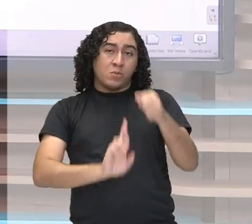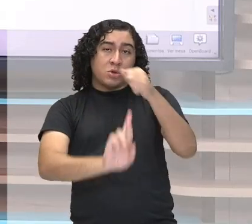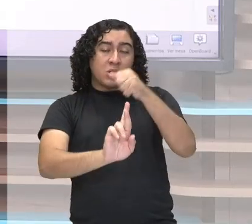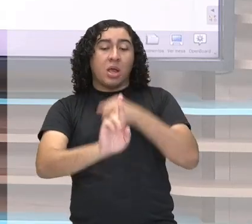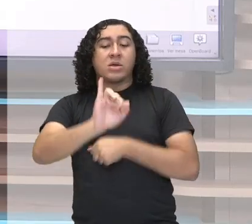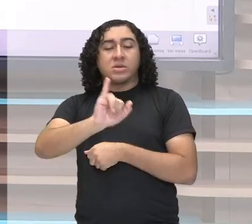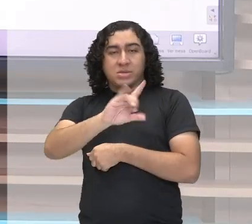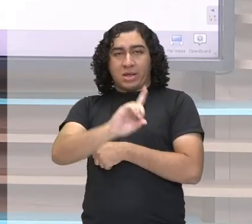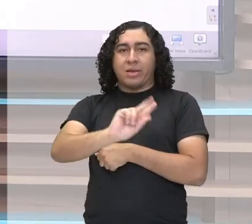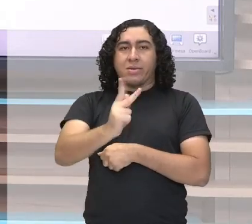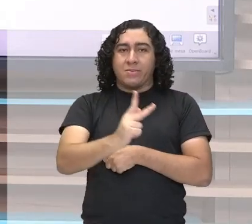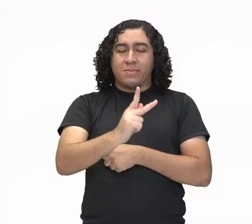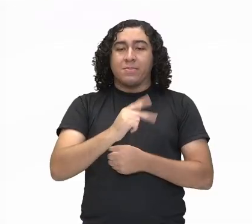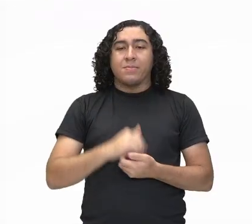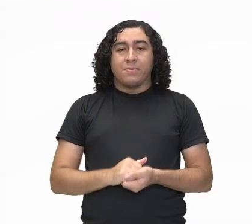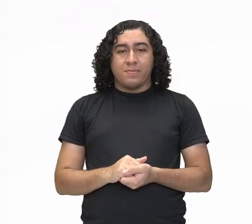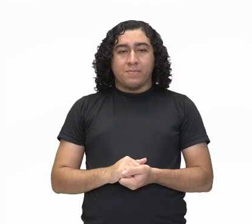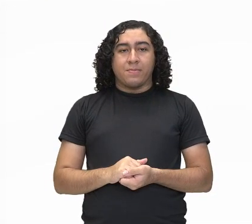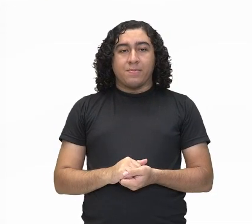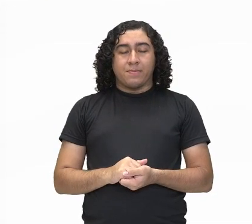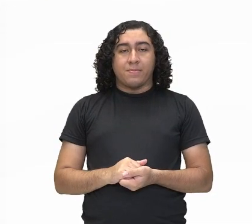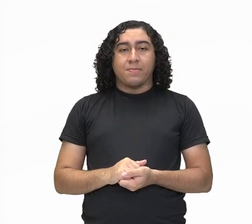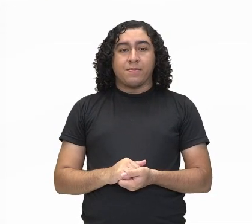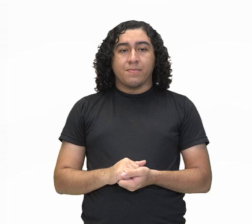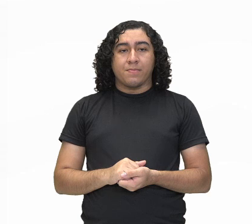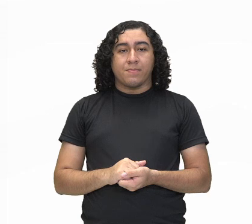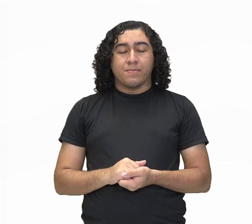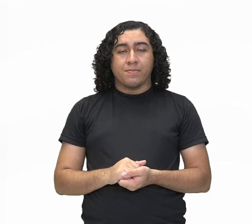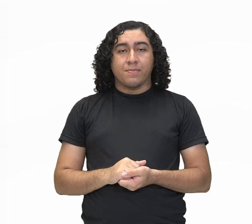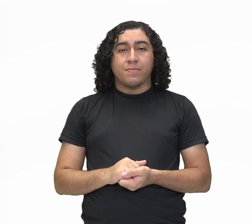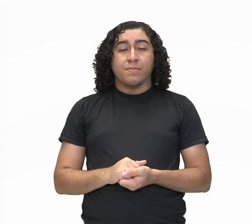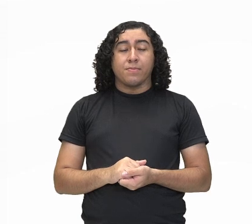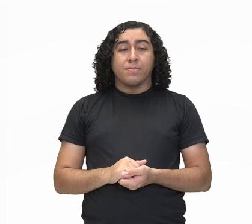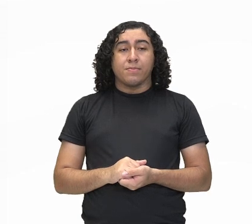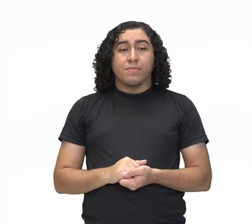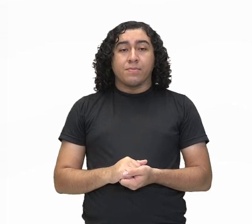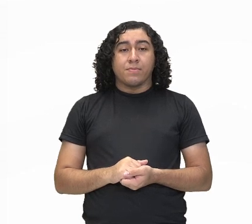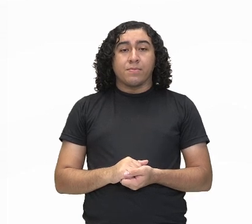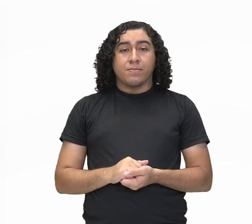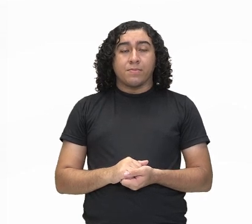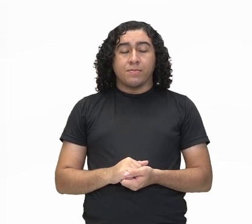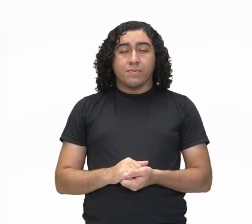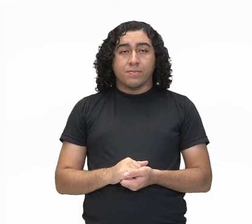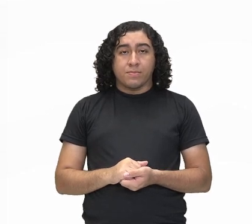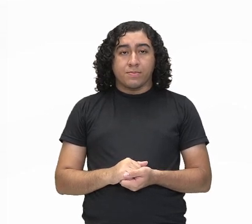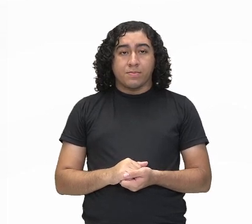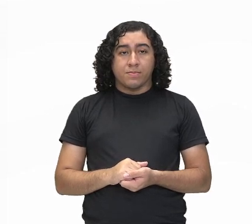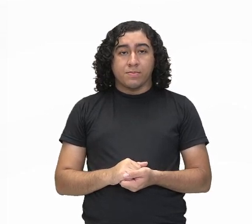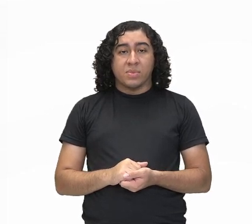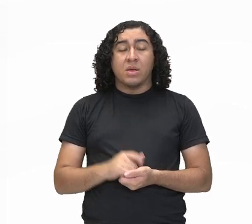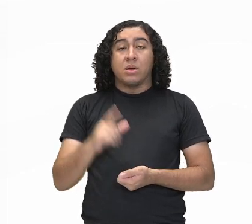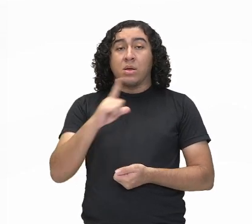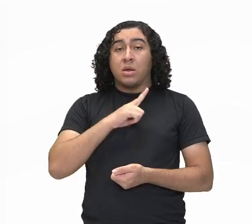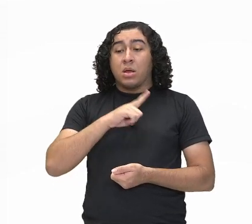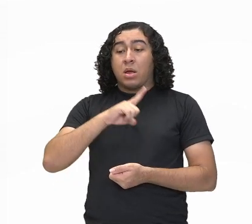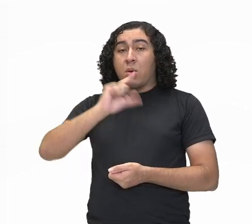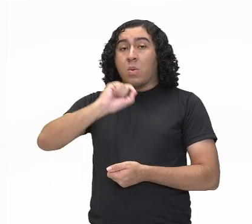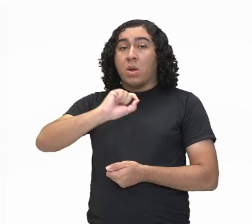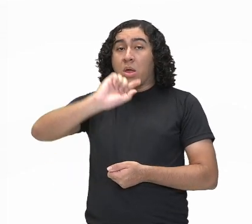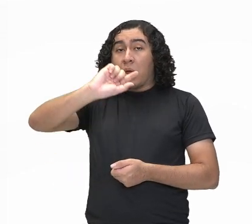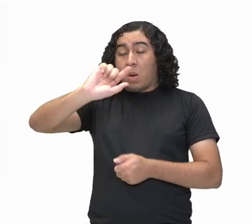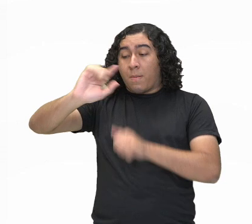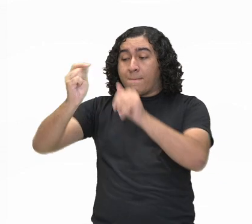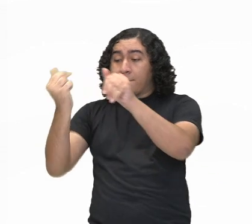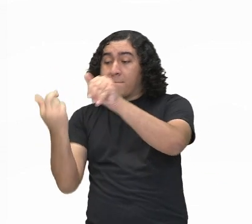sobre movimentos de migração. Aí vamos verificar que a migração é a mudança de um cidadão de